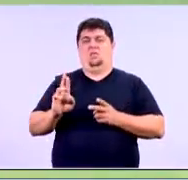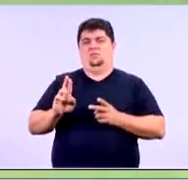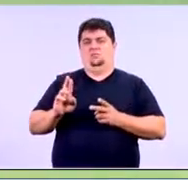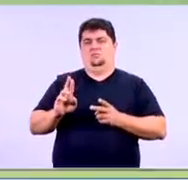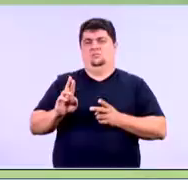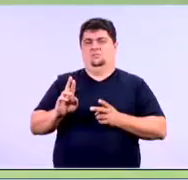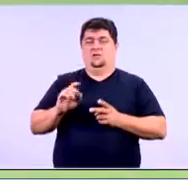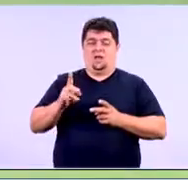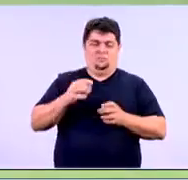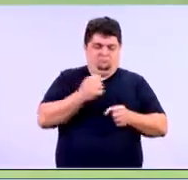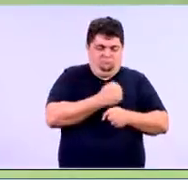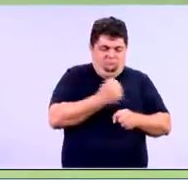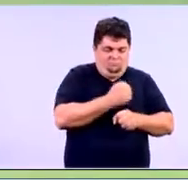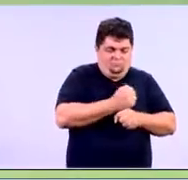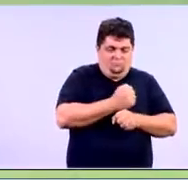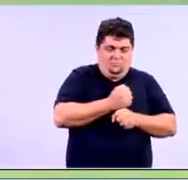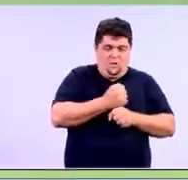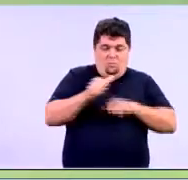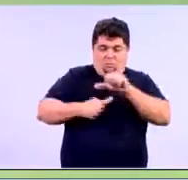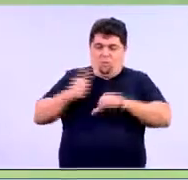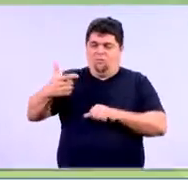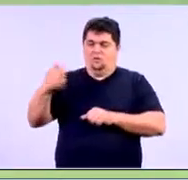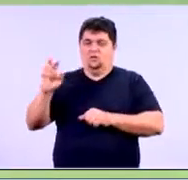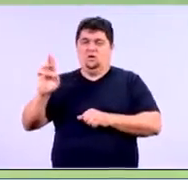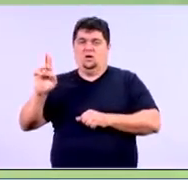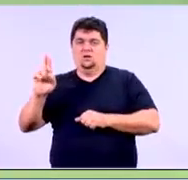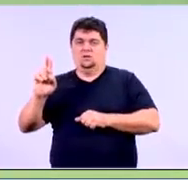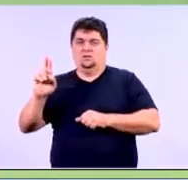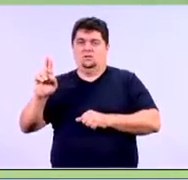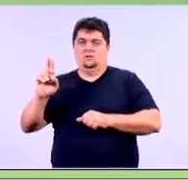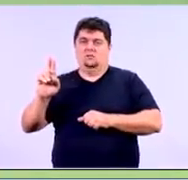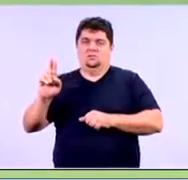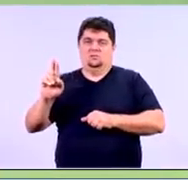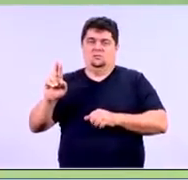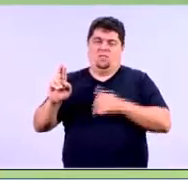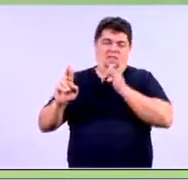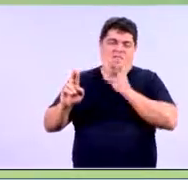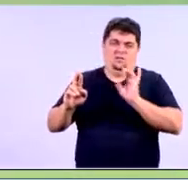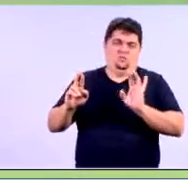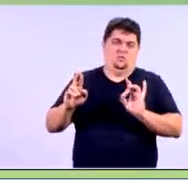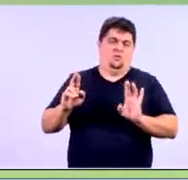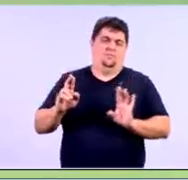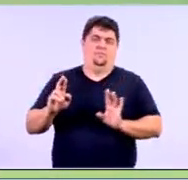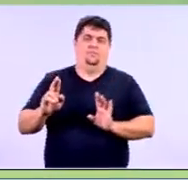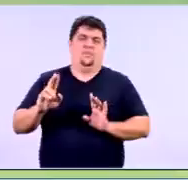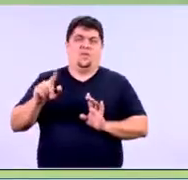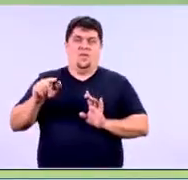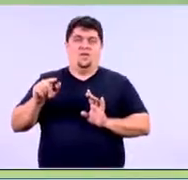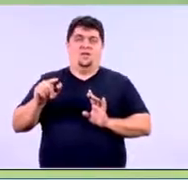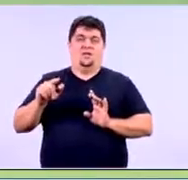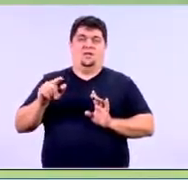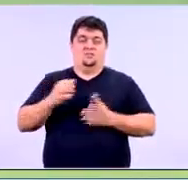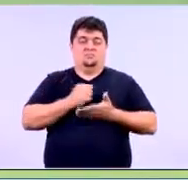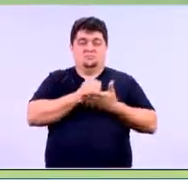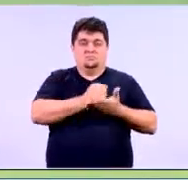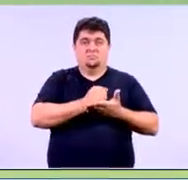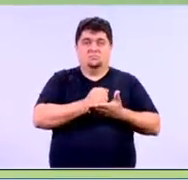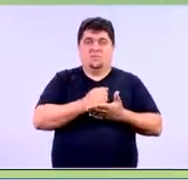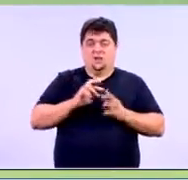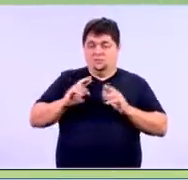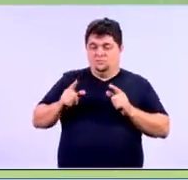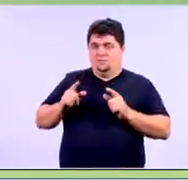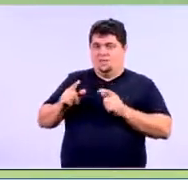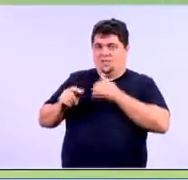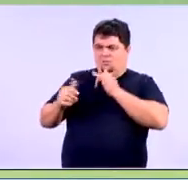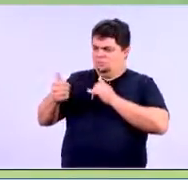a melhoria ela passou a R$20, um exemplo hipotético, lógico, essa contribuição de melhoria ela vai incidir na